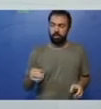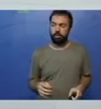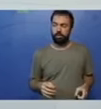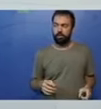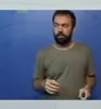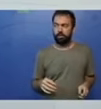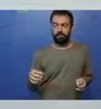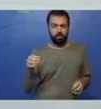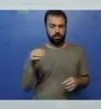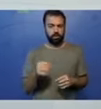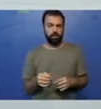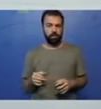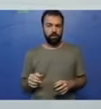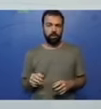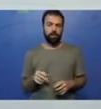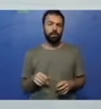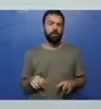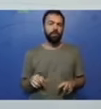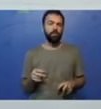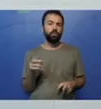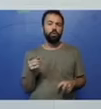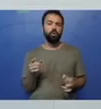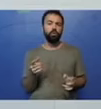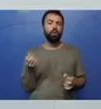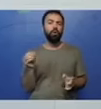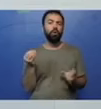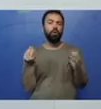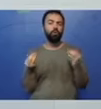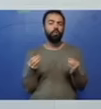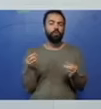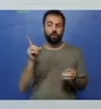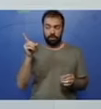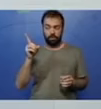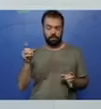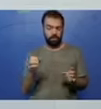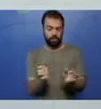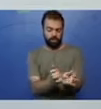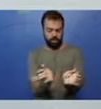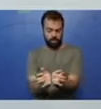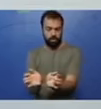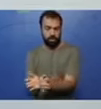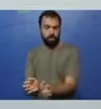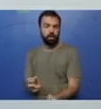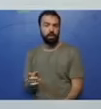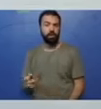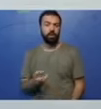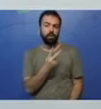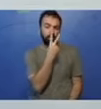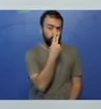a similaridade é com base mais na observação e na comparação dos organismos, né?